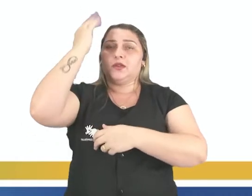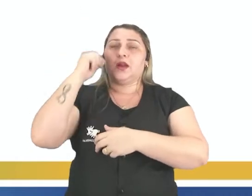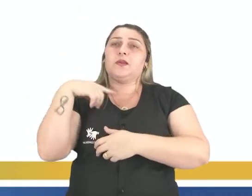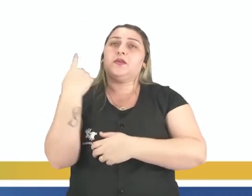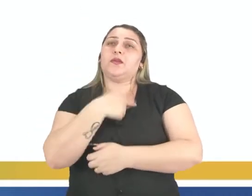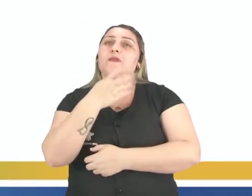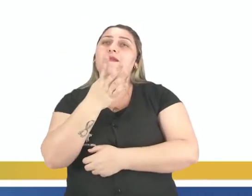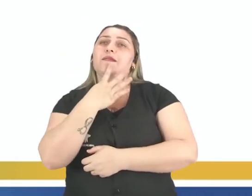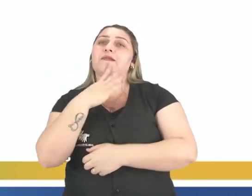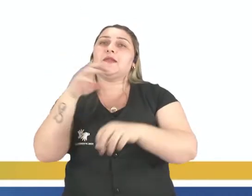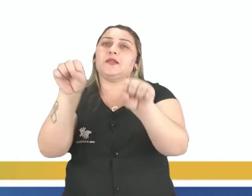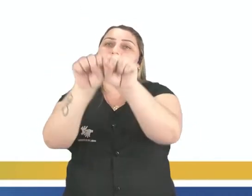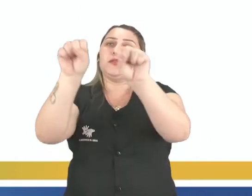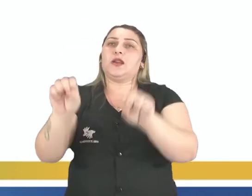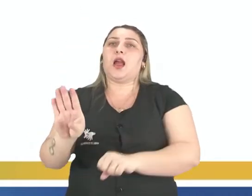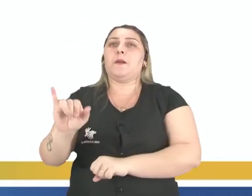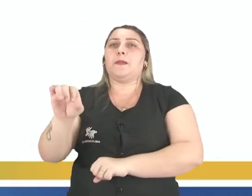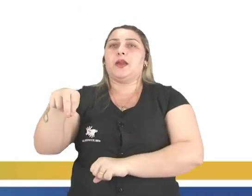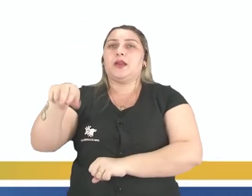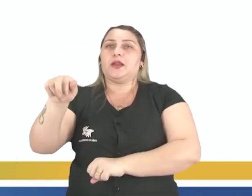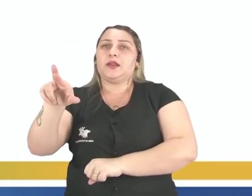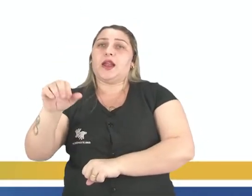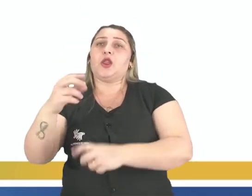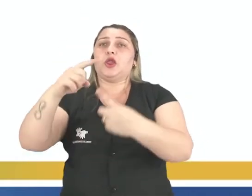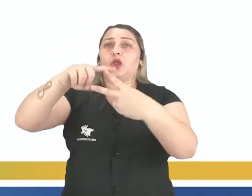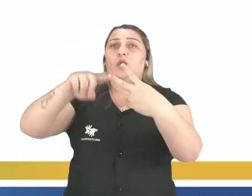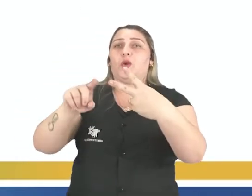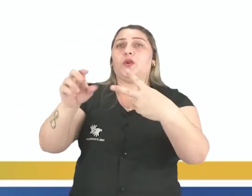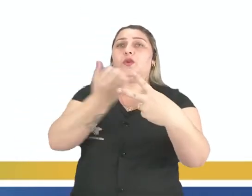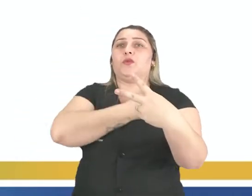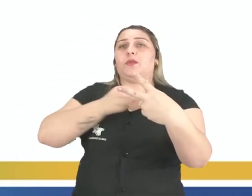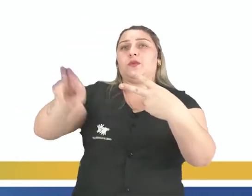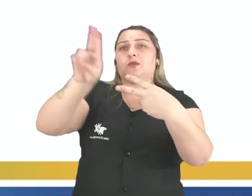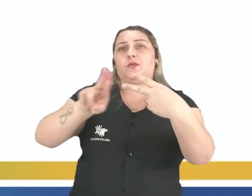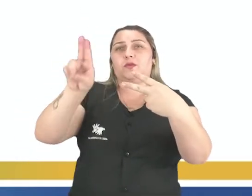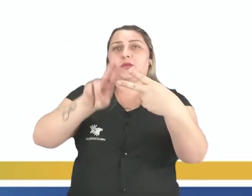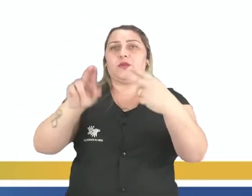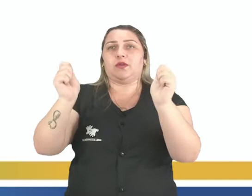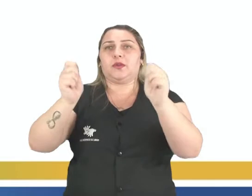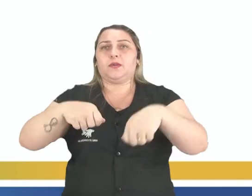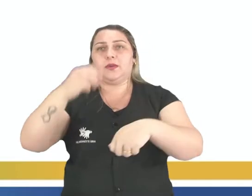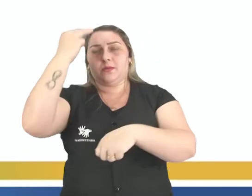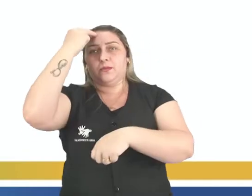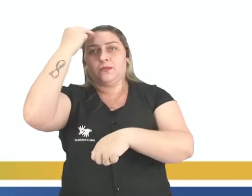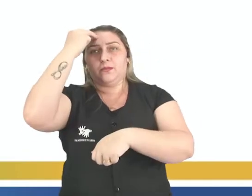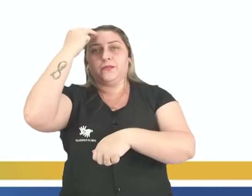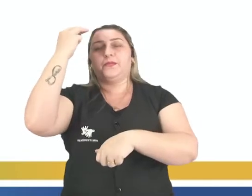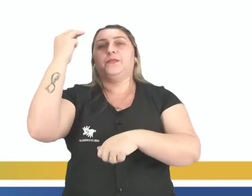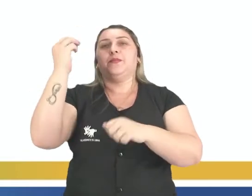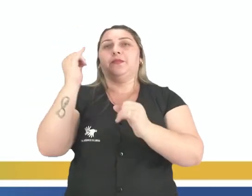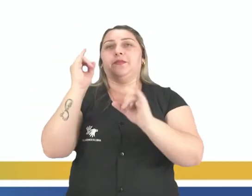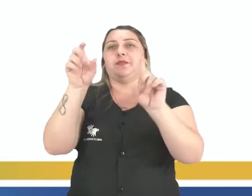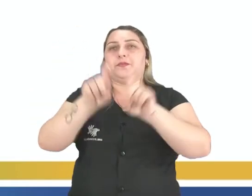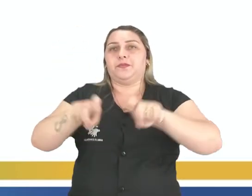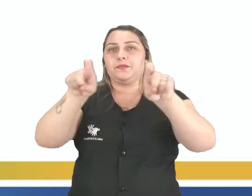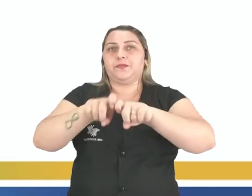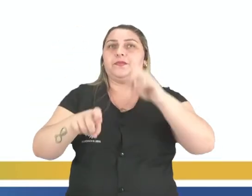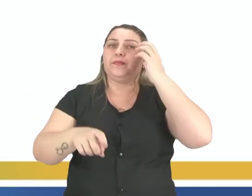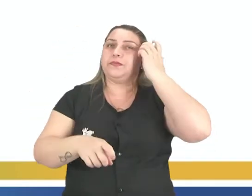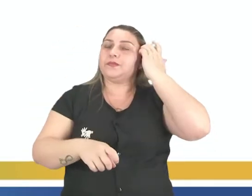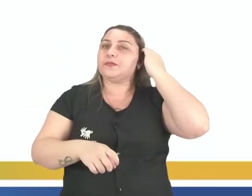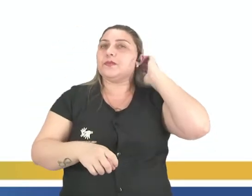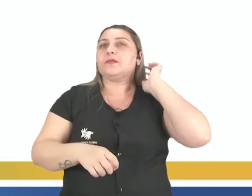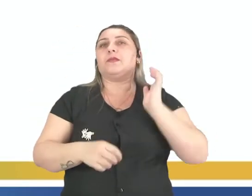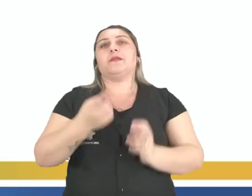que a gente conheça o sistema binário para entender como é que acontece esses processos de capacidade na memória da informática.